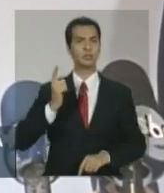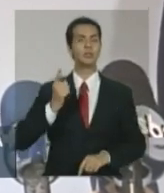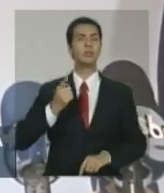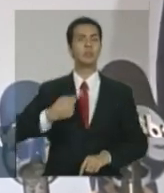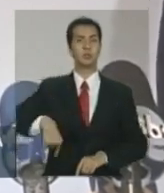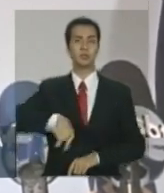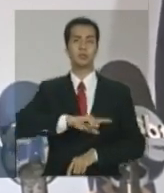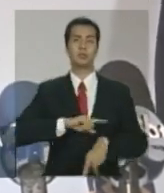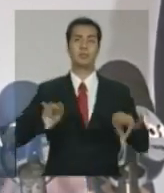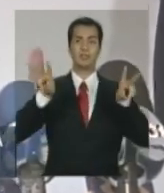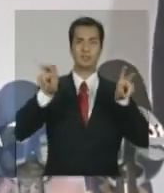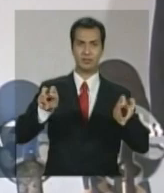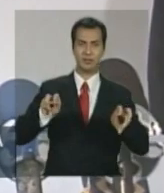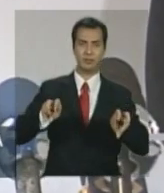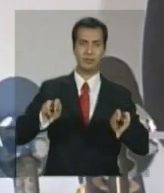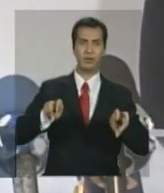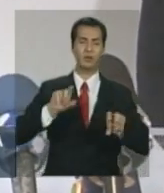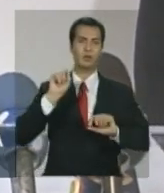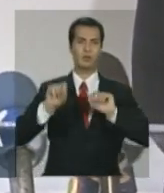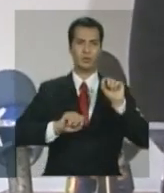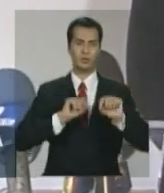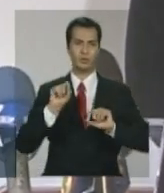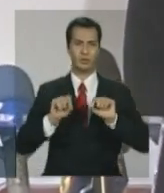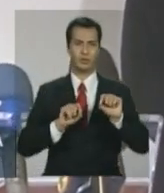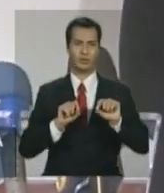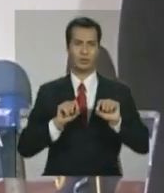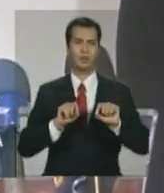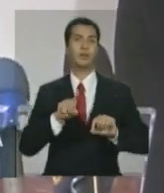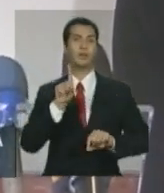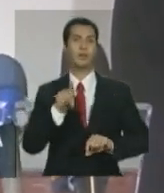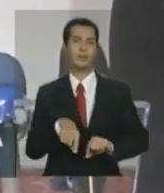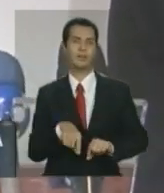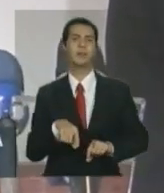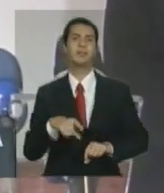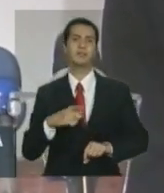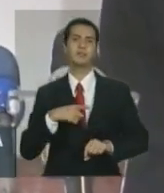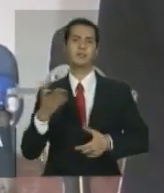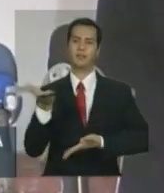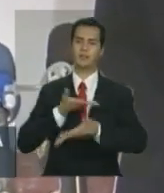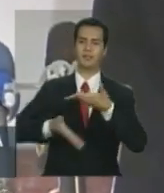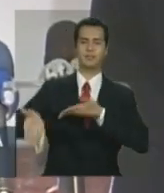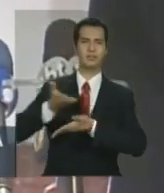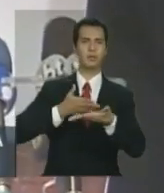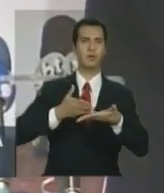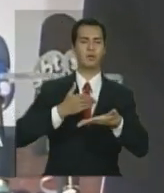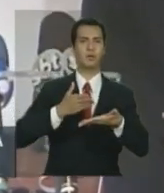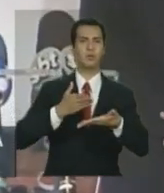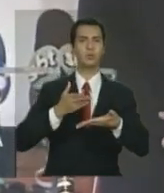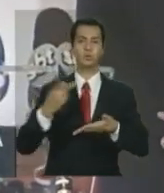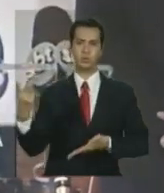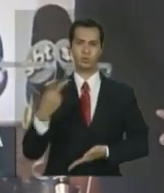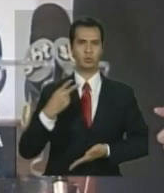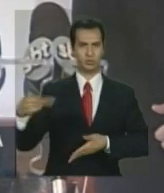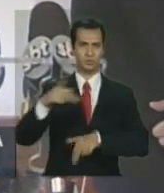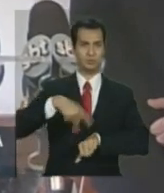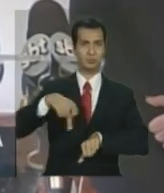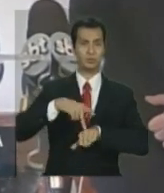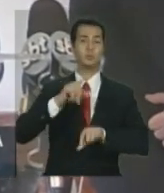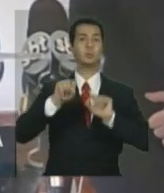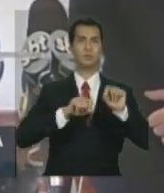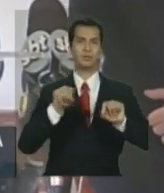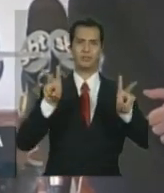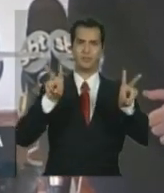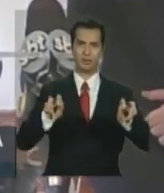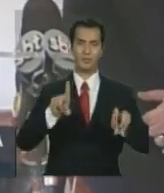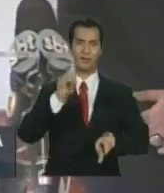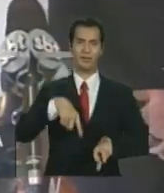de uma questão que sempre aparece nas nossas relações bilaterais, que é a questão da exportação de